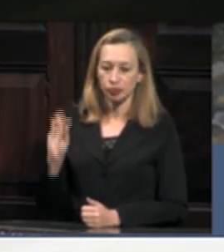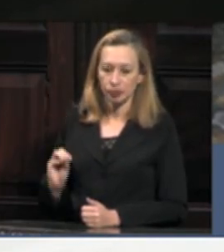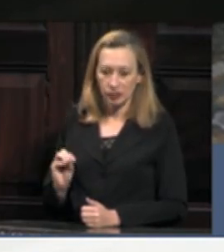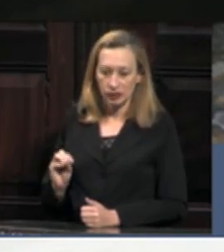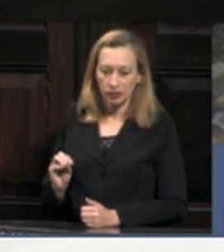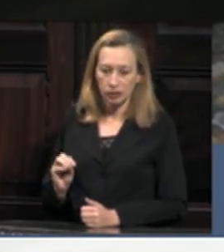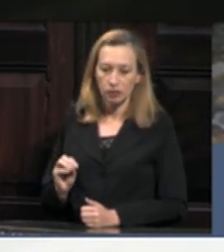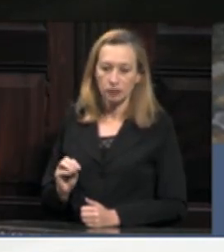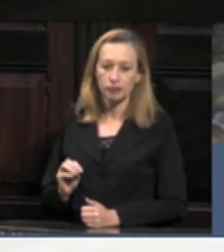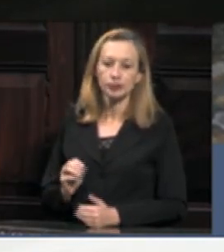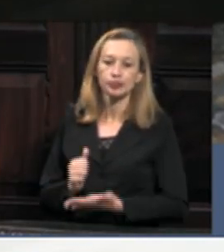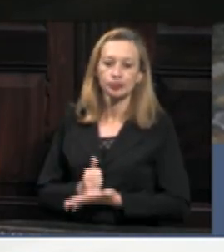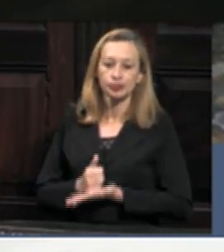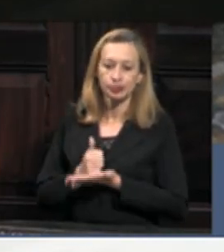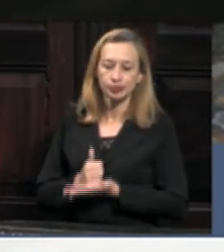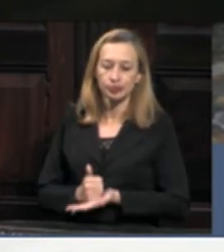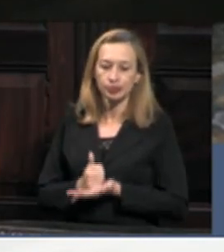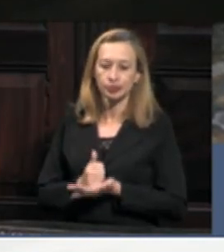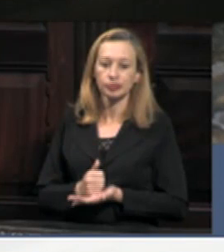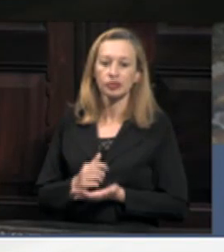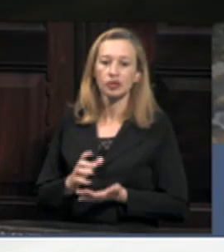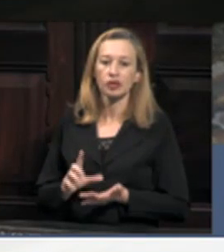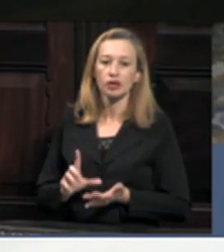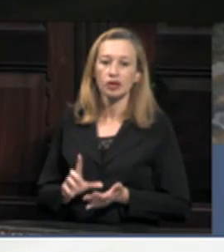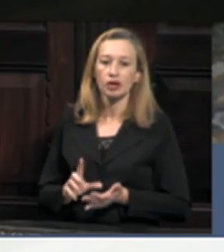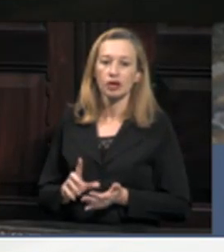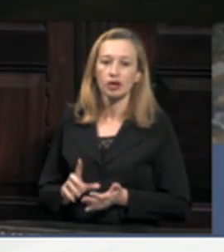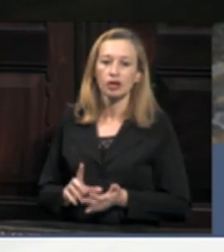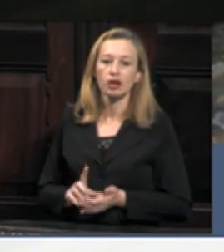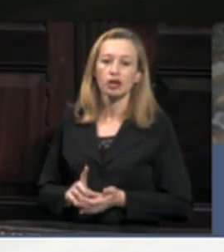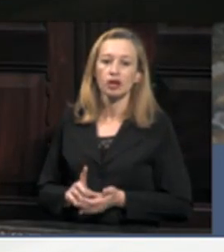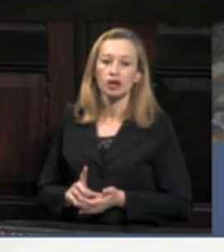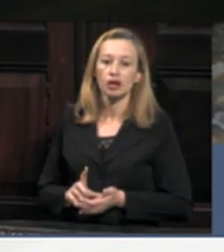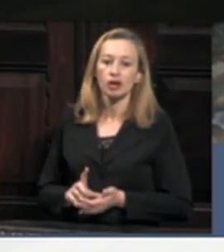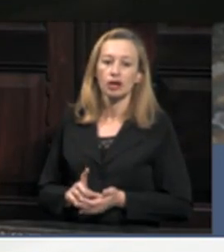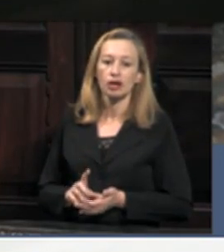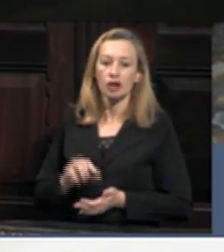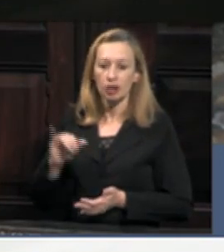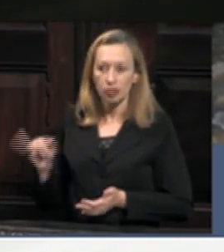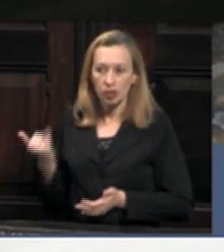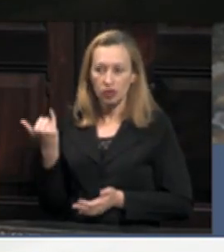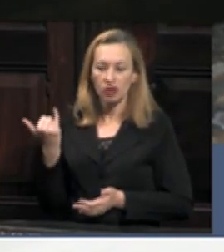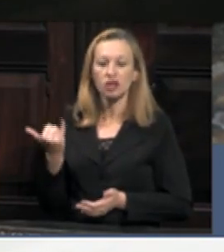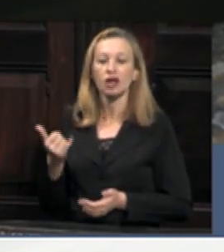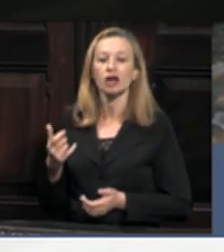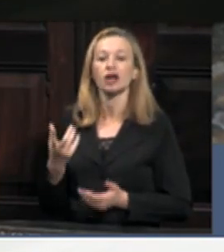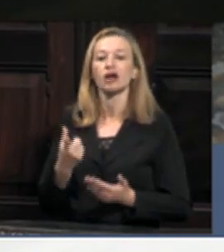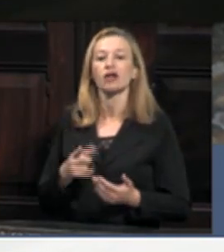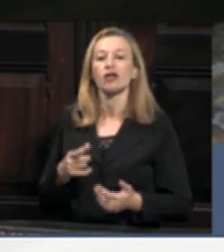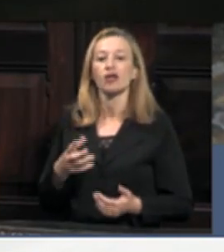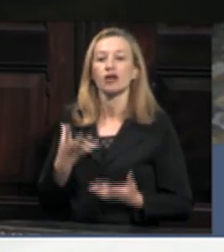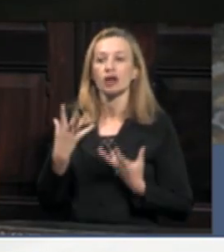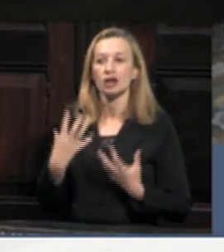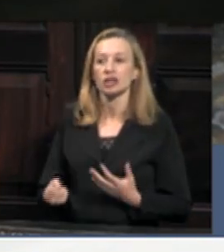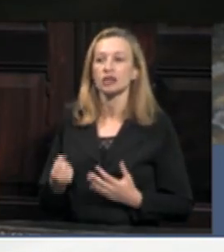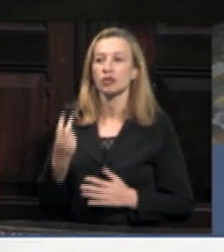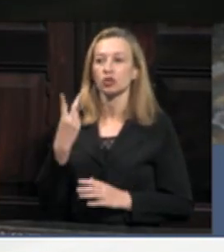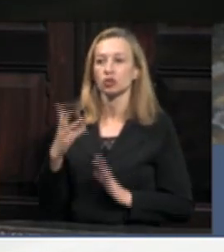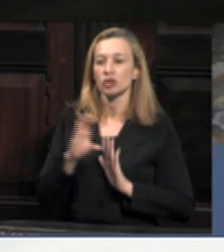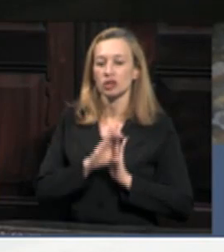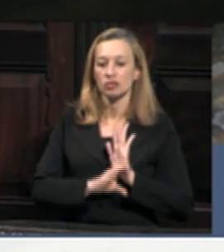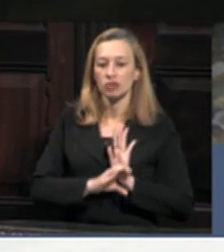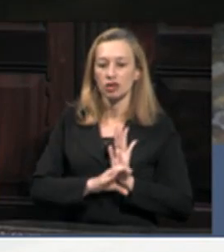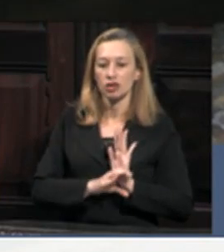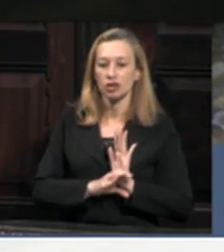de reaproveitamento e uso das águas das chuvas, ele recebeu 2 emendas em plenário, ambas